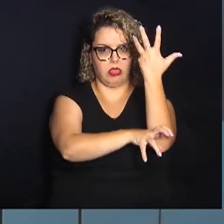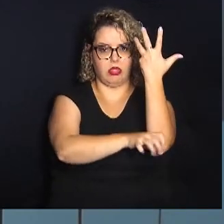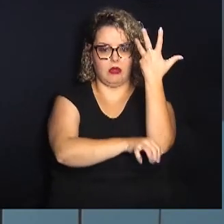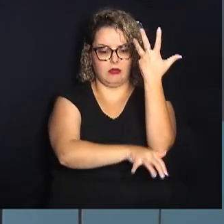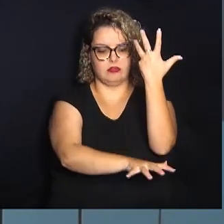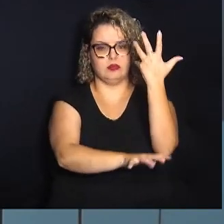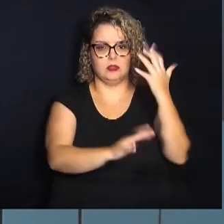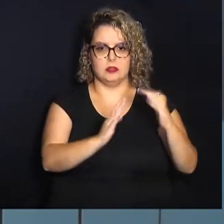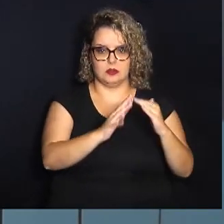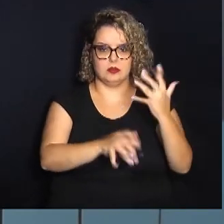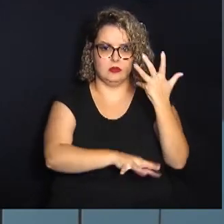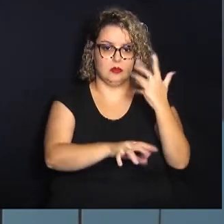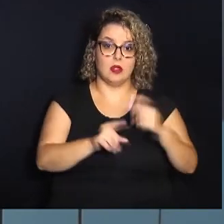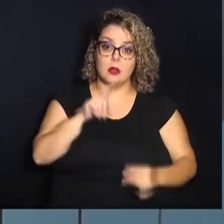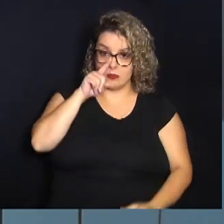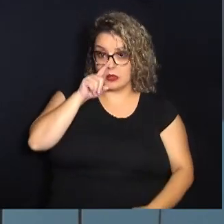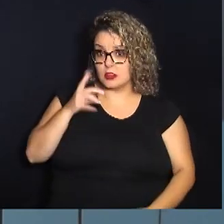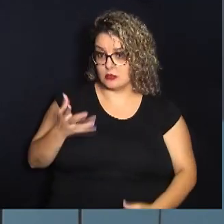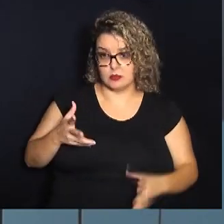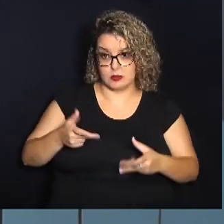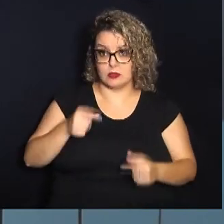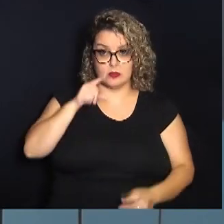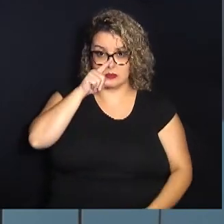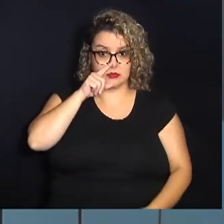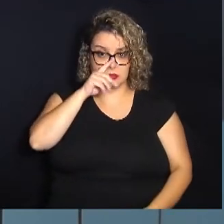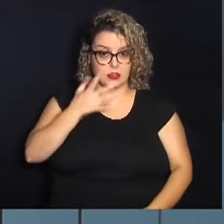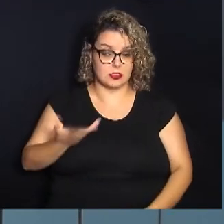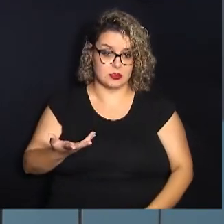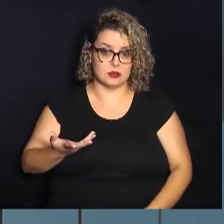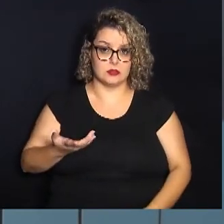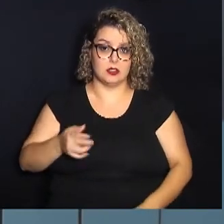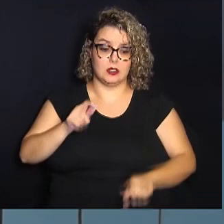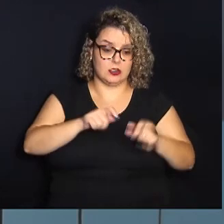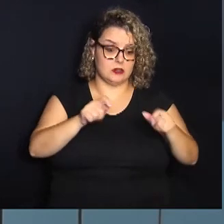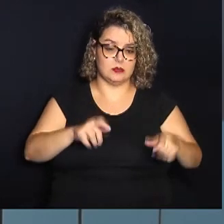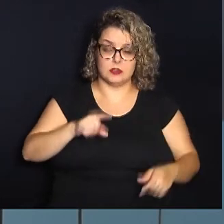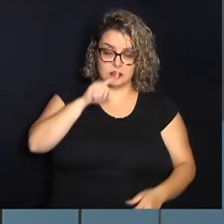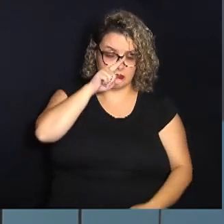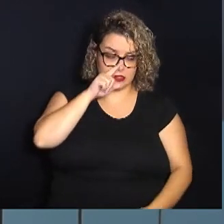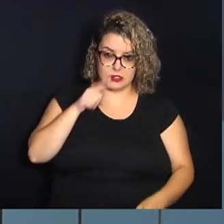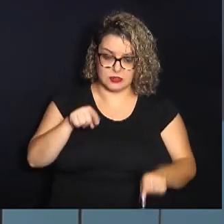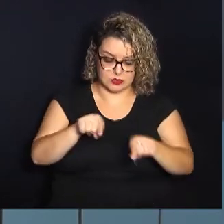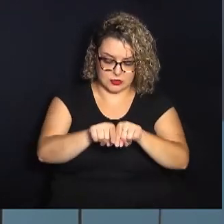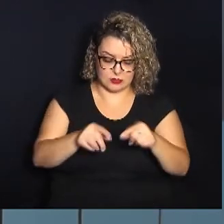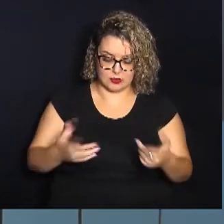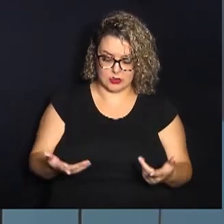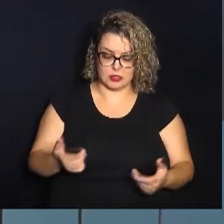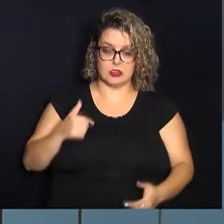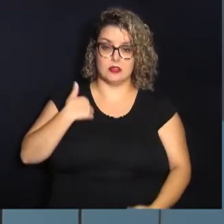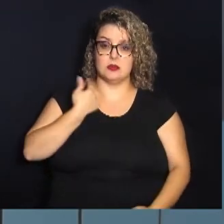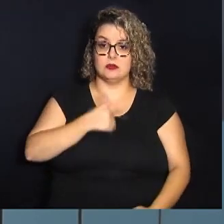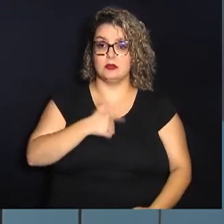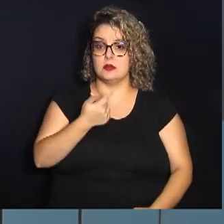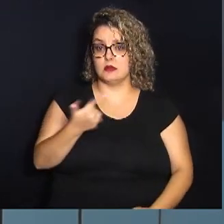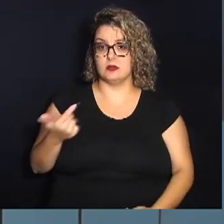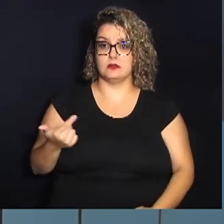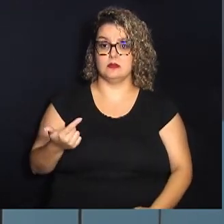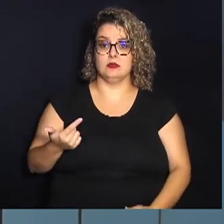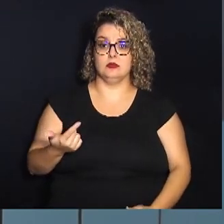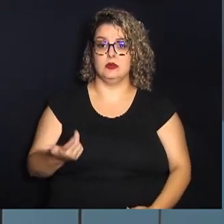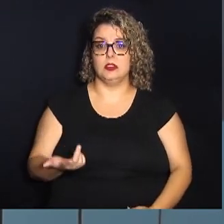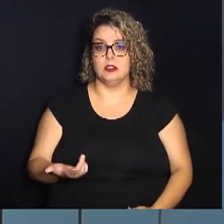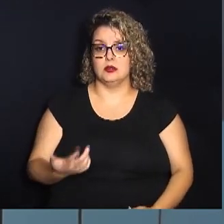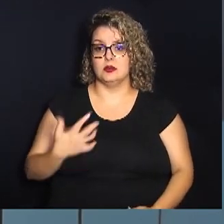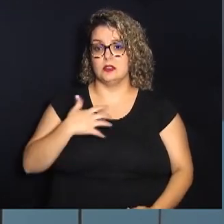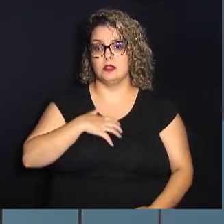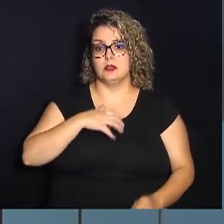da casa? Isso é um perigo, né? Vai colocar todo mundo em risco, colocar as pessoas em risco. Então a gente acaba não tendo também a condição